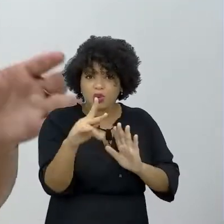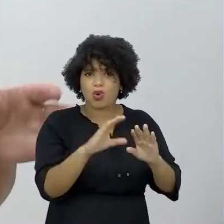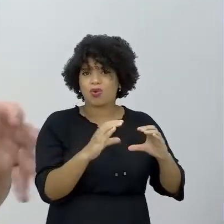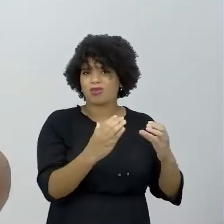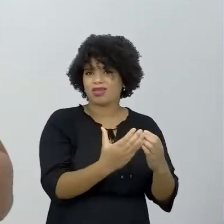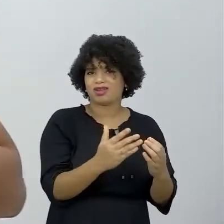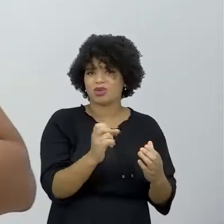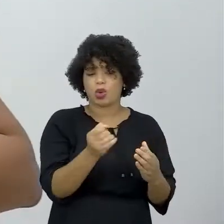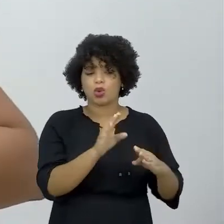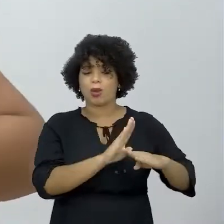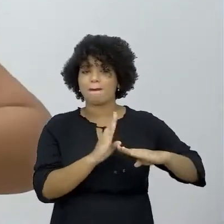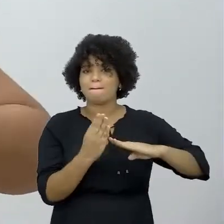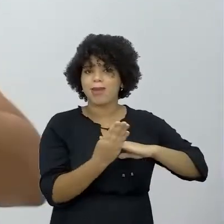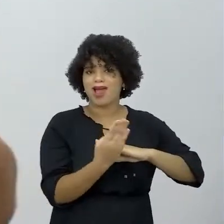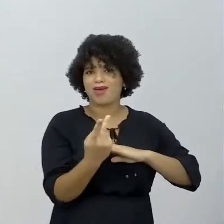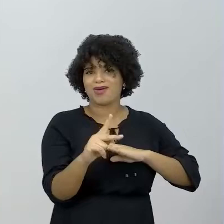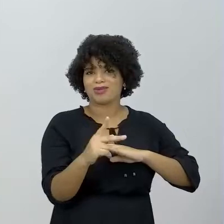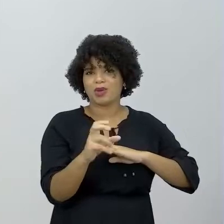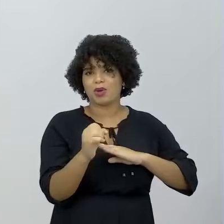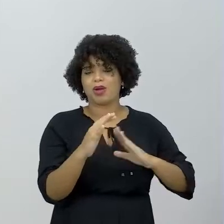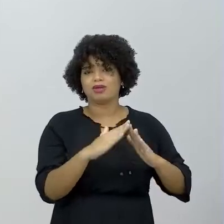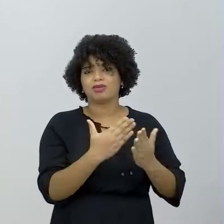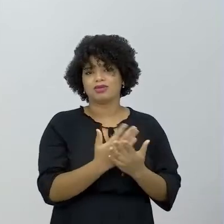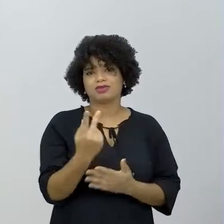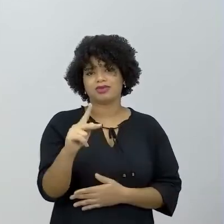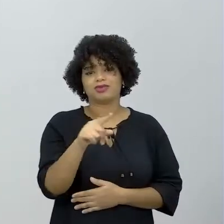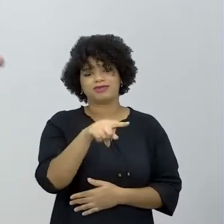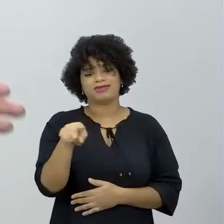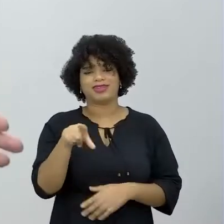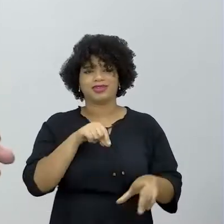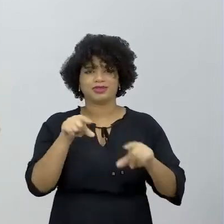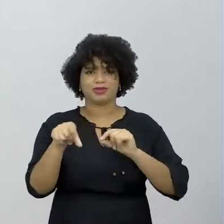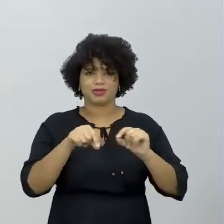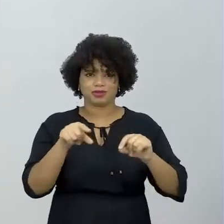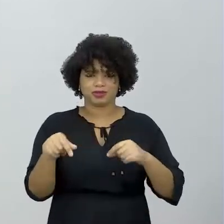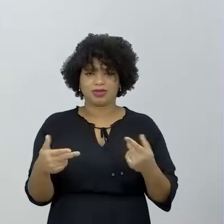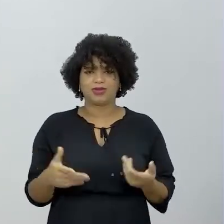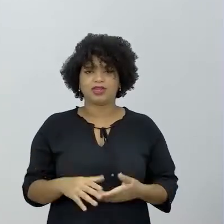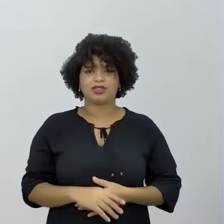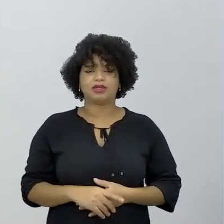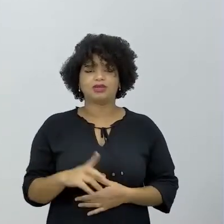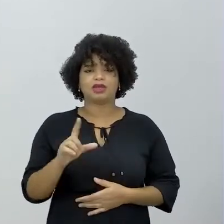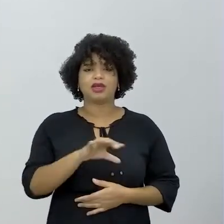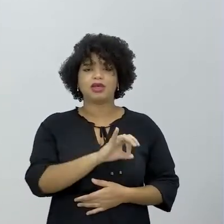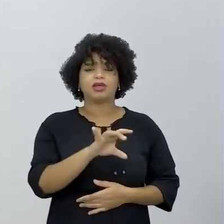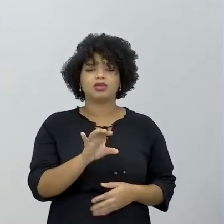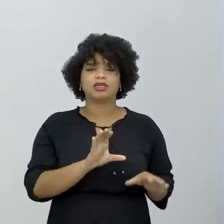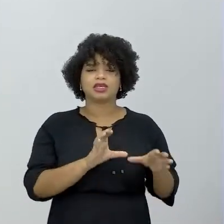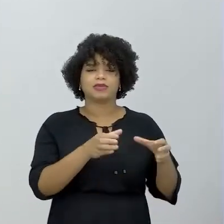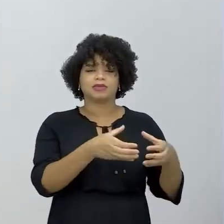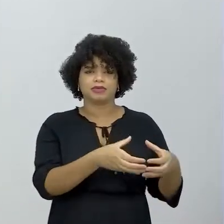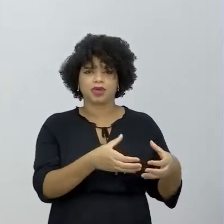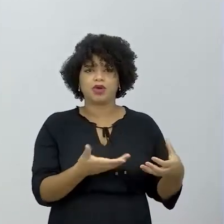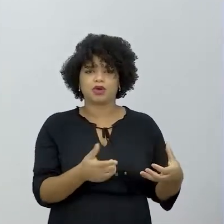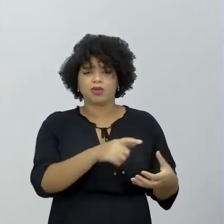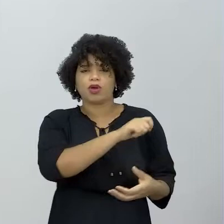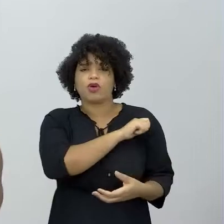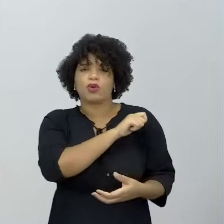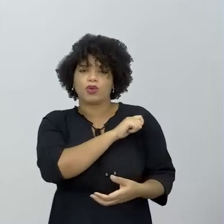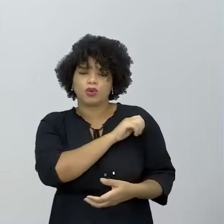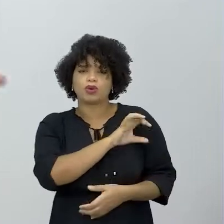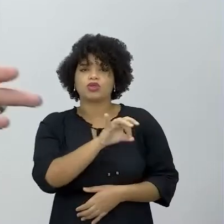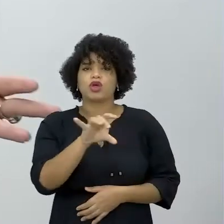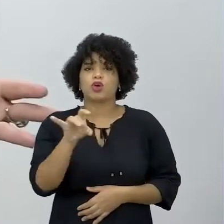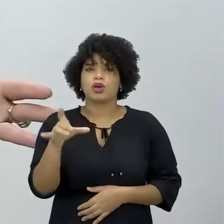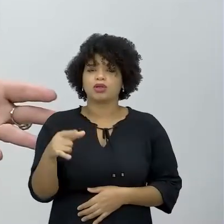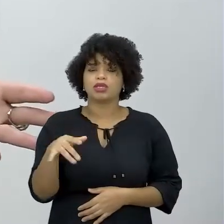seu bairro, ou aí você vai escolher, né? E pensando que cada grupo de estudante, cada escola